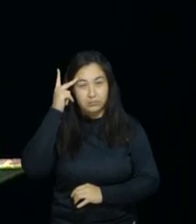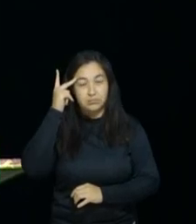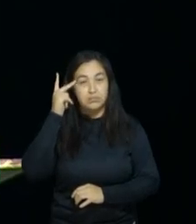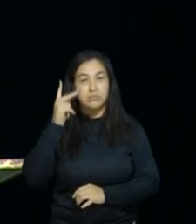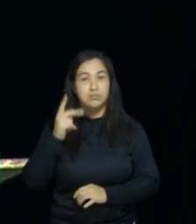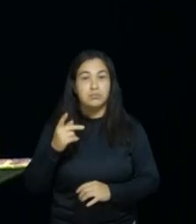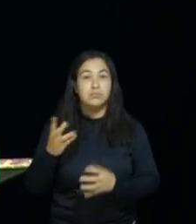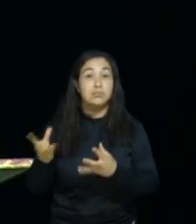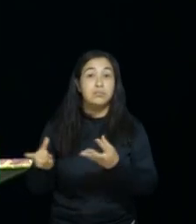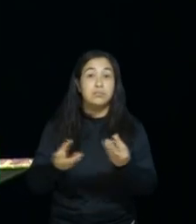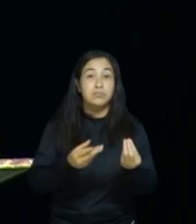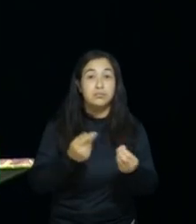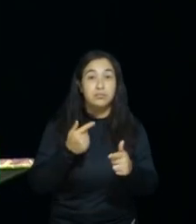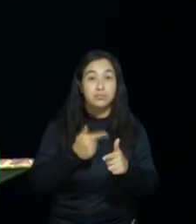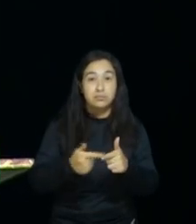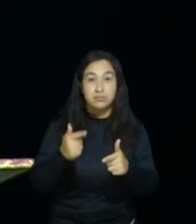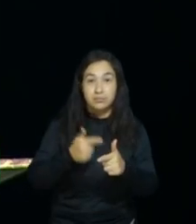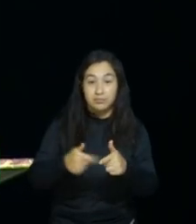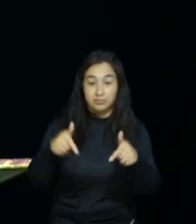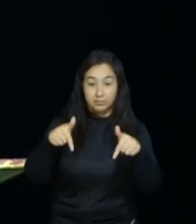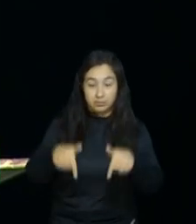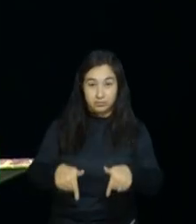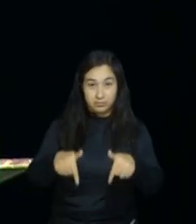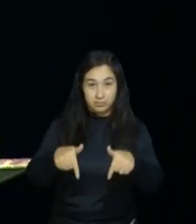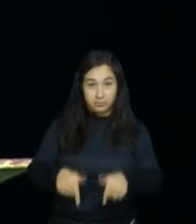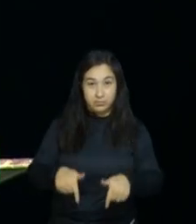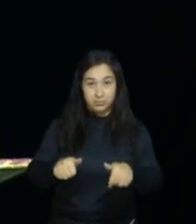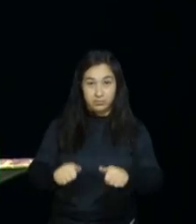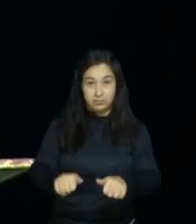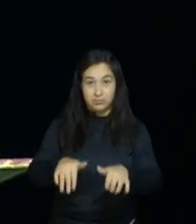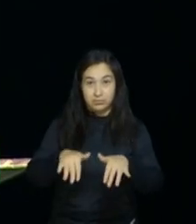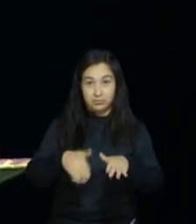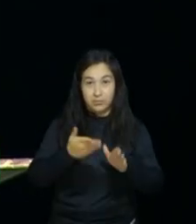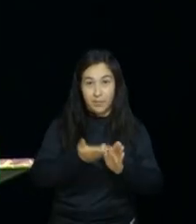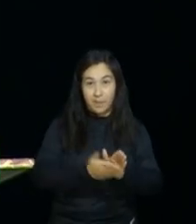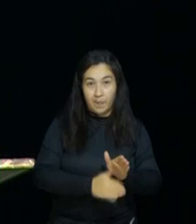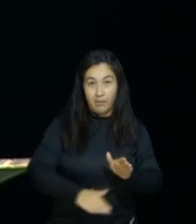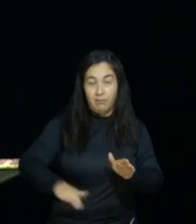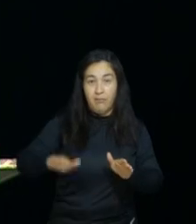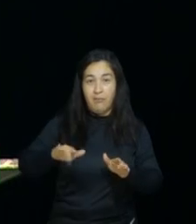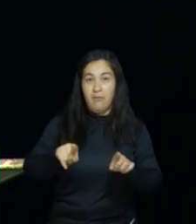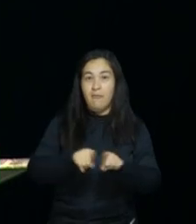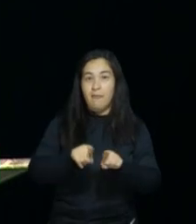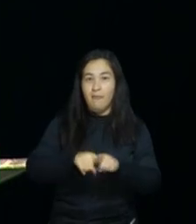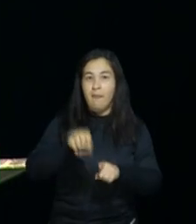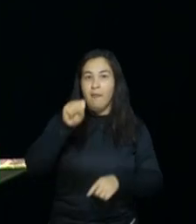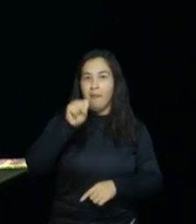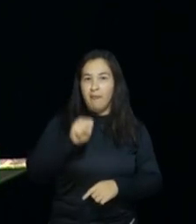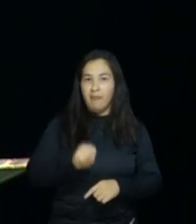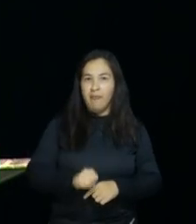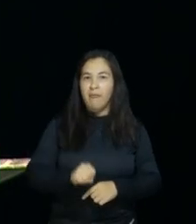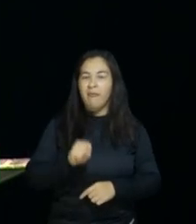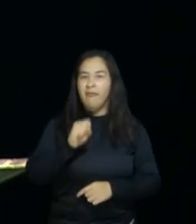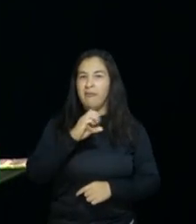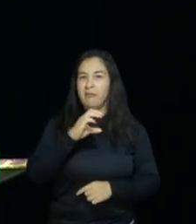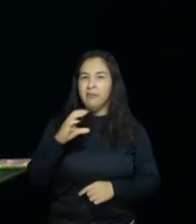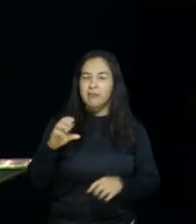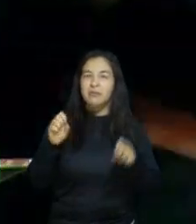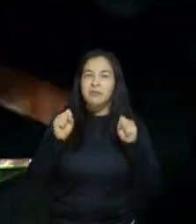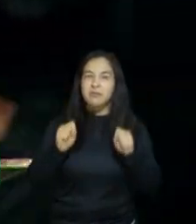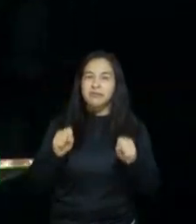dos problemas acontecidos aqui na região do Vale Europeu também acontecem no sul de Santa Catarina, e a gente pode